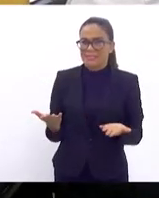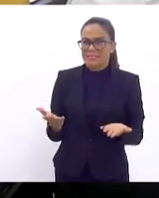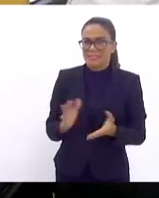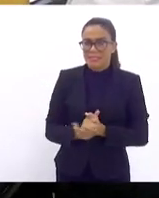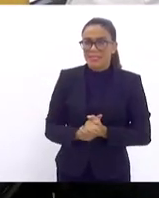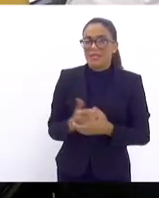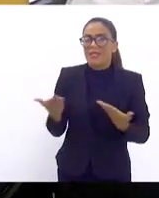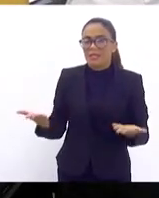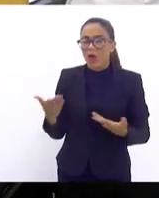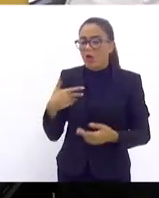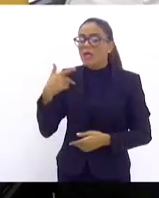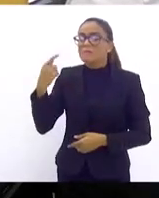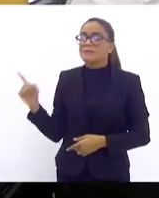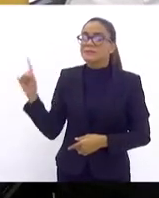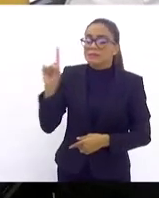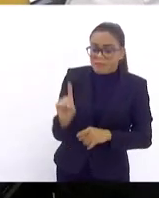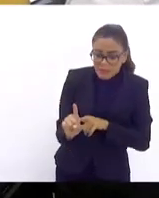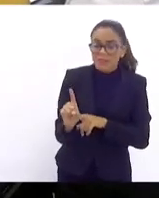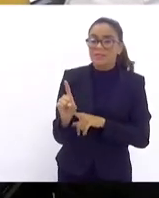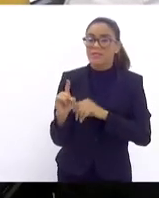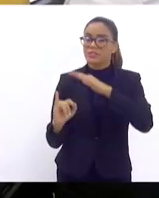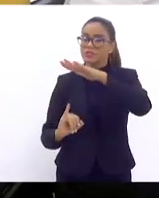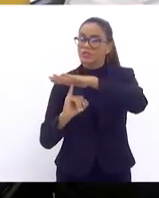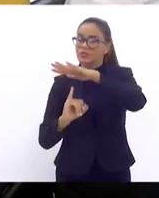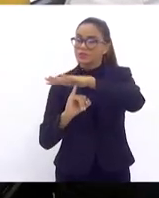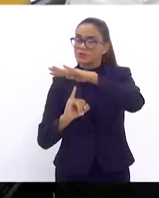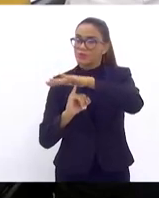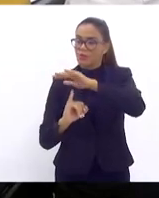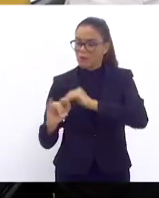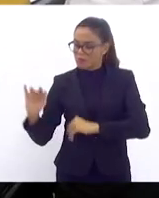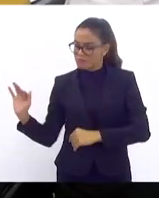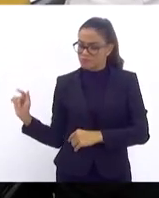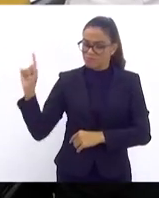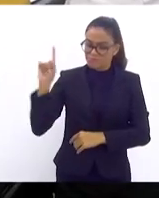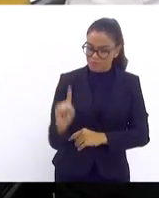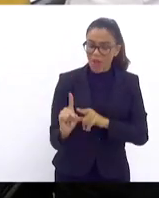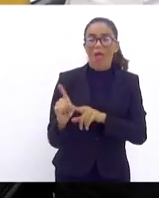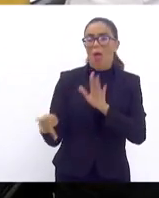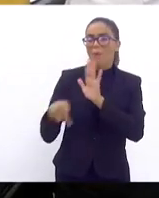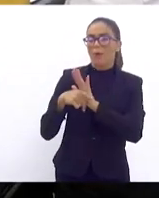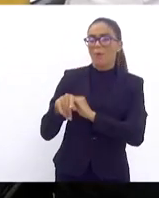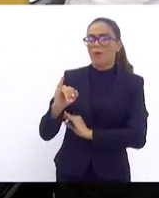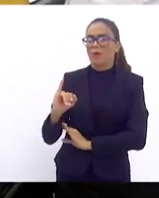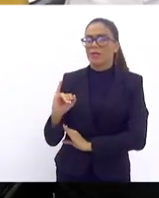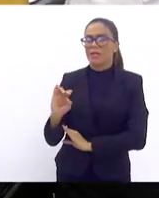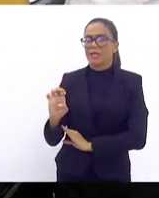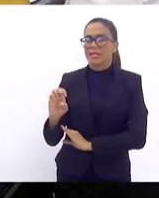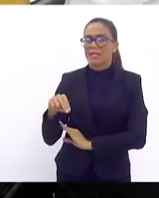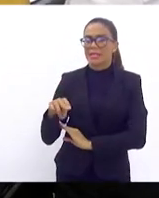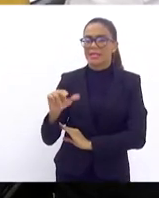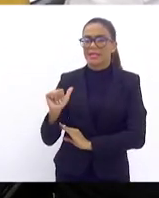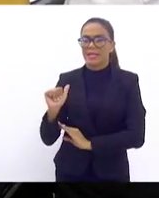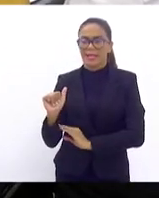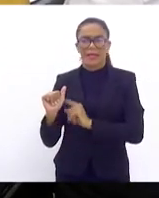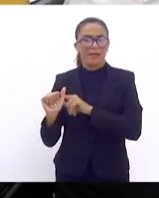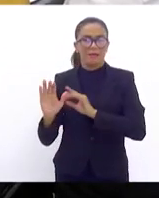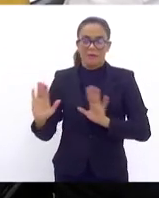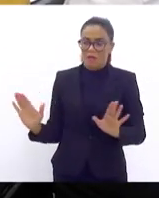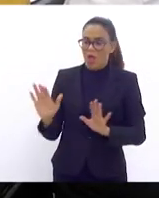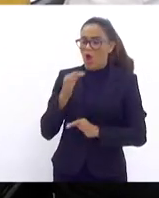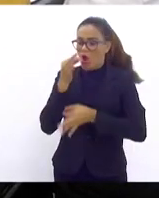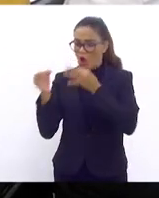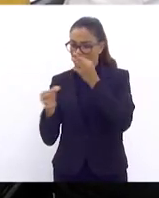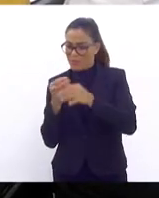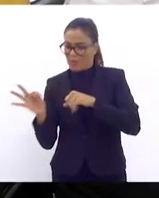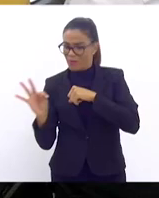dizendo o seguinte, quem tem que se posicionar institucionalmente... Sim. É o INEA e não um técnico ou outro, porque às vezes a opinião do técnico